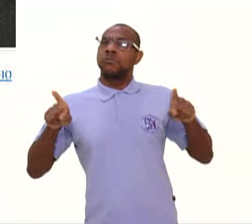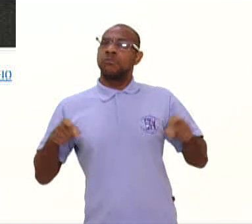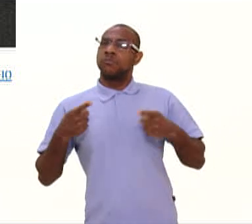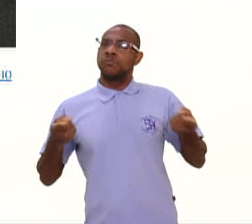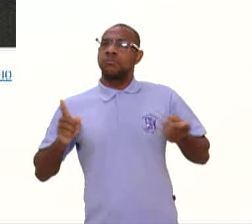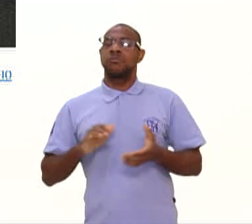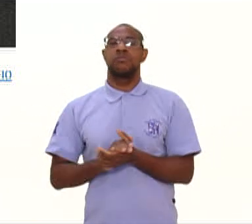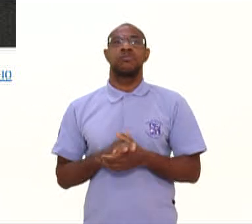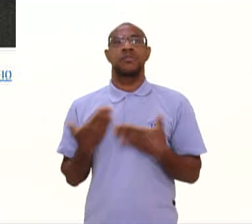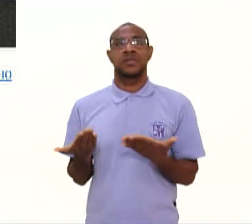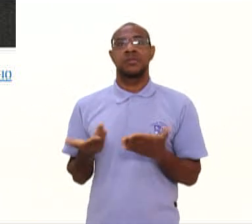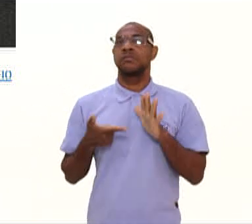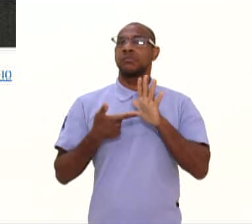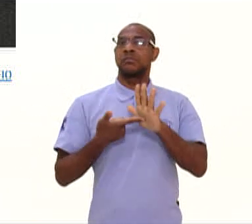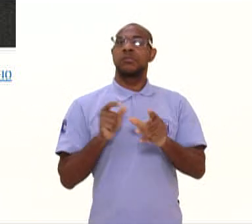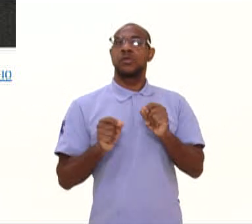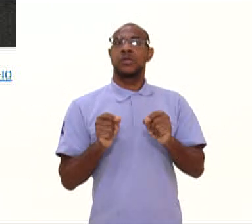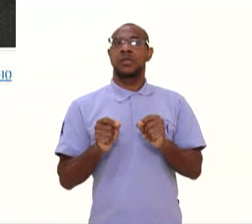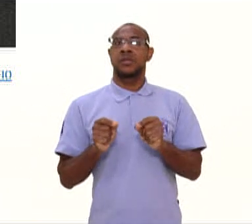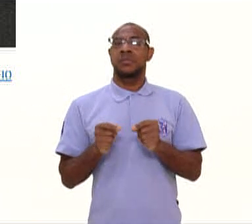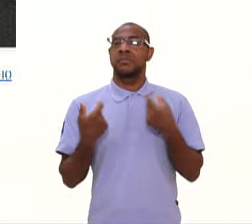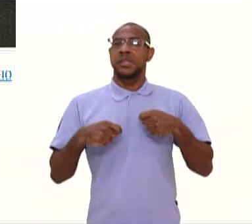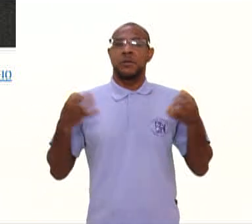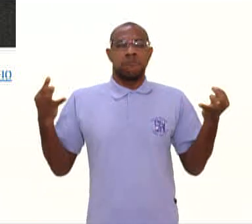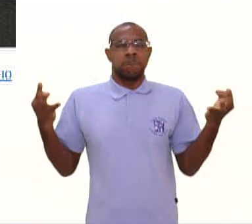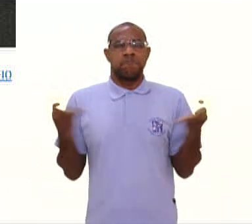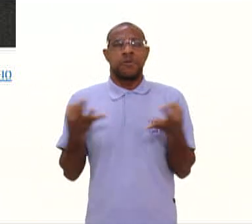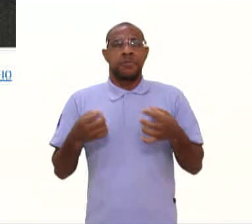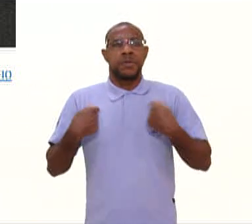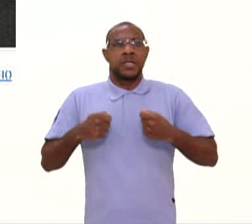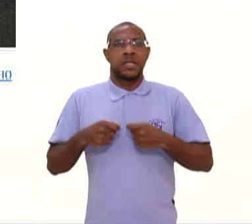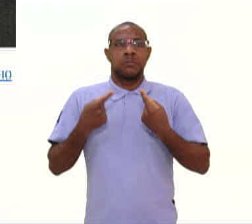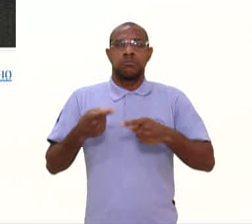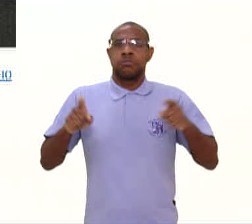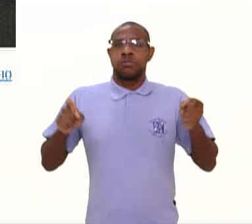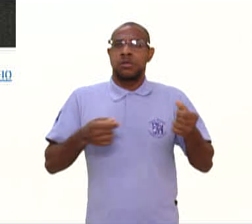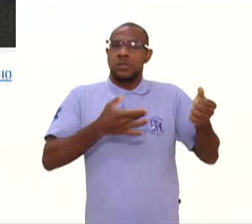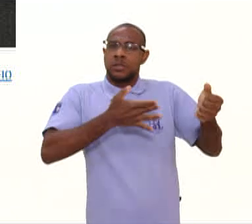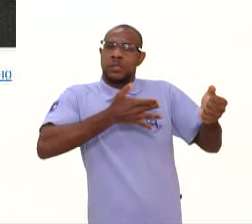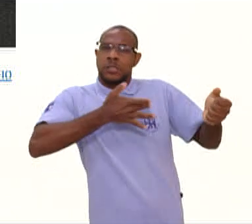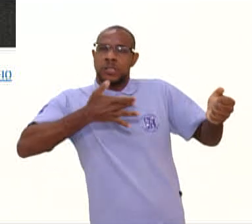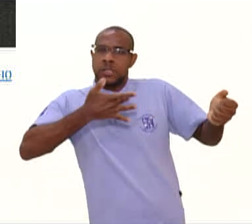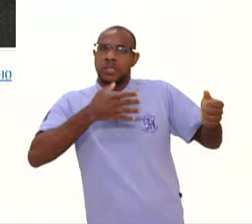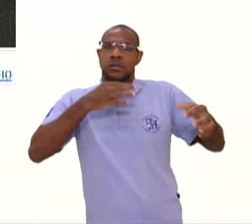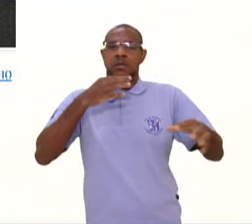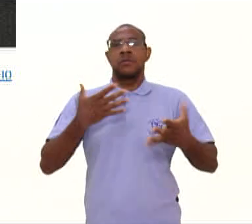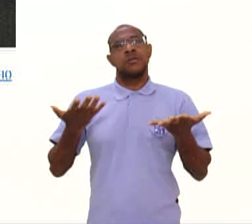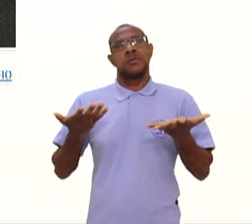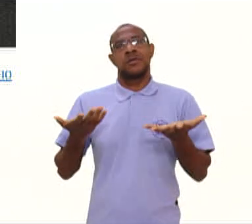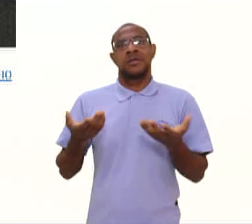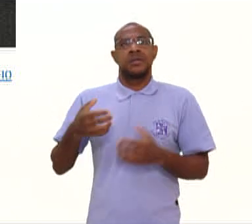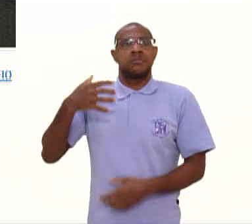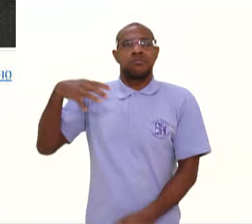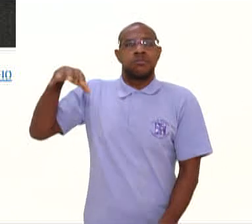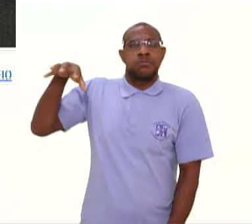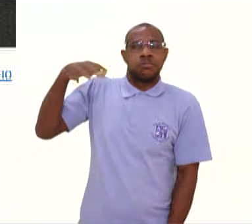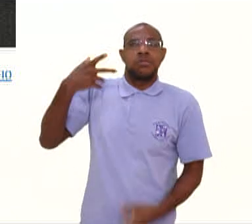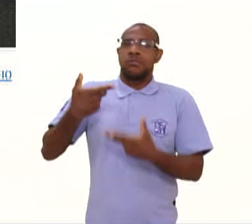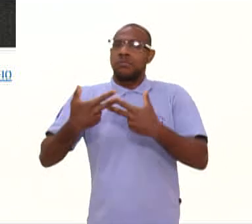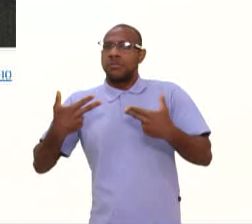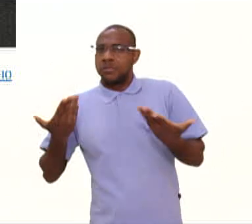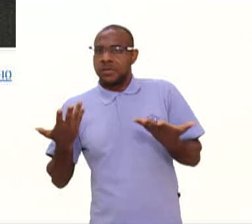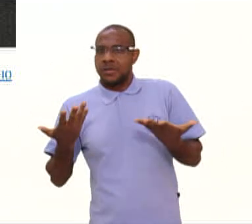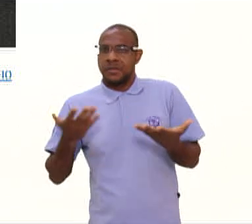isso, exigir uma afinação perfeita, pois se o sino for devidamente afinado, poderia movimentar